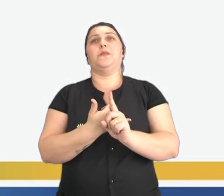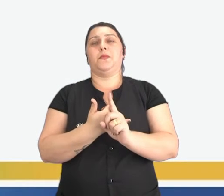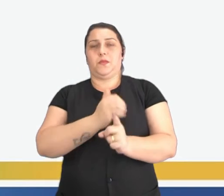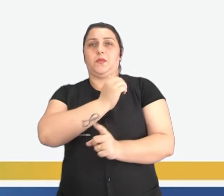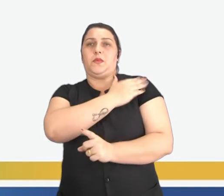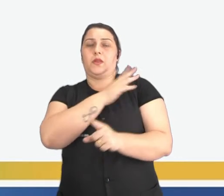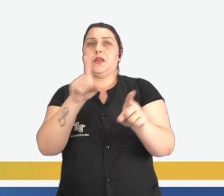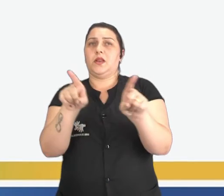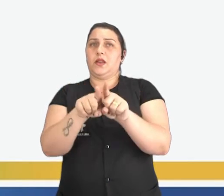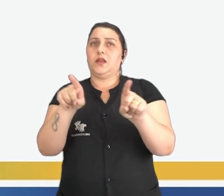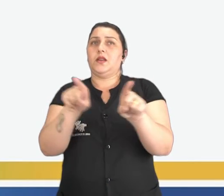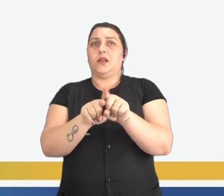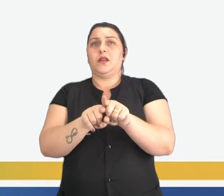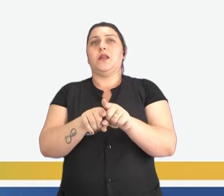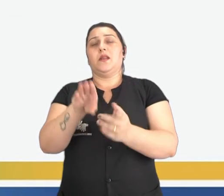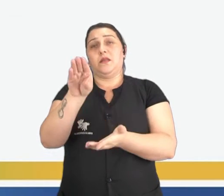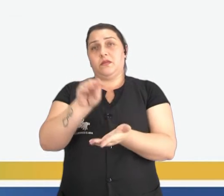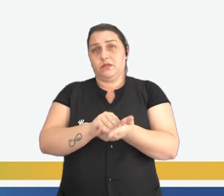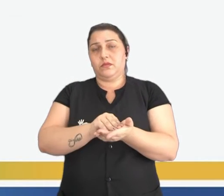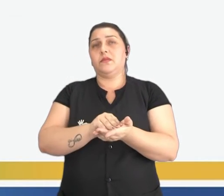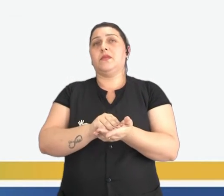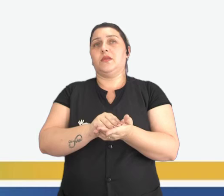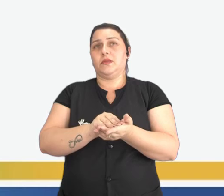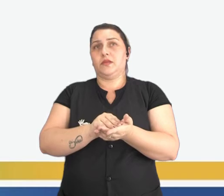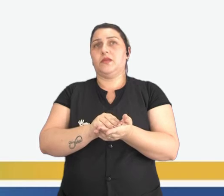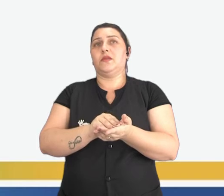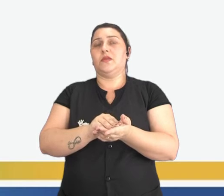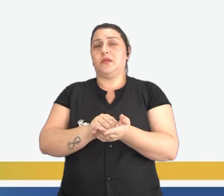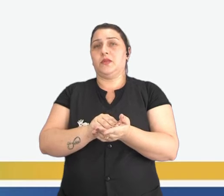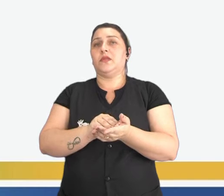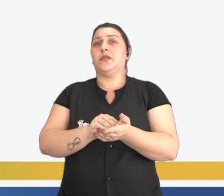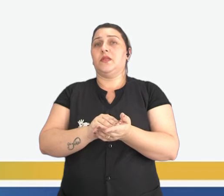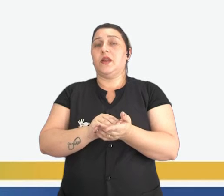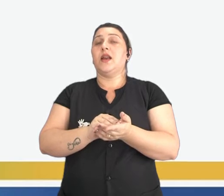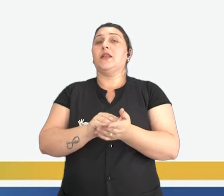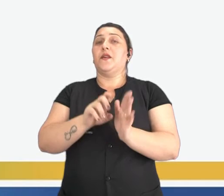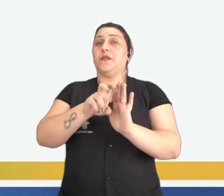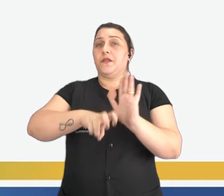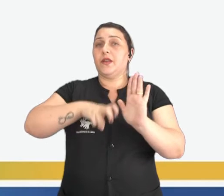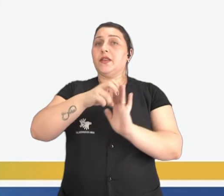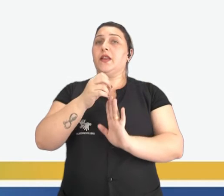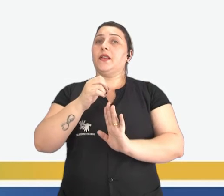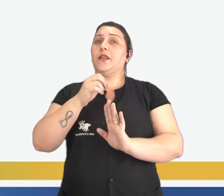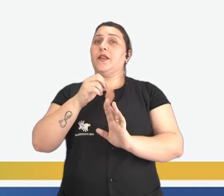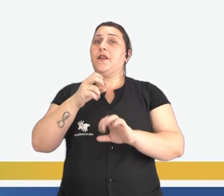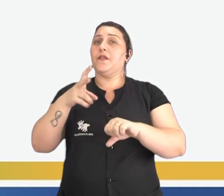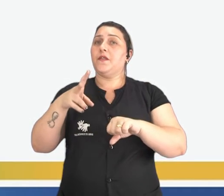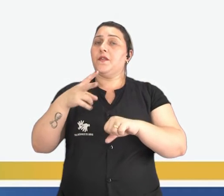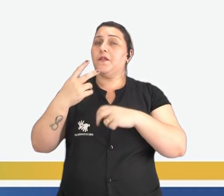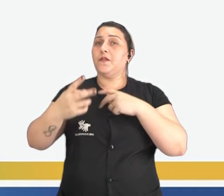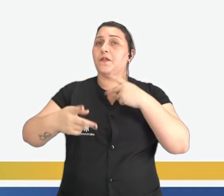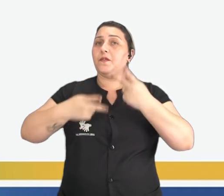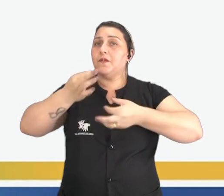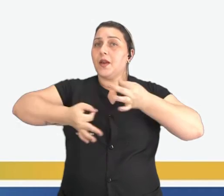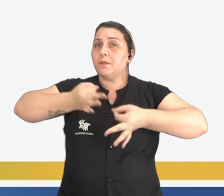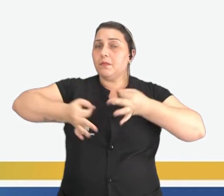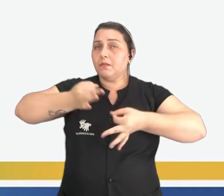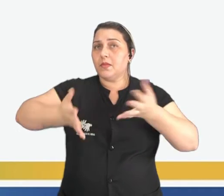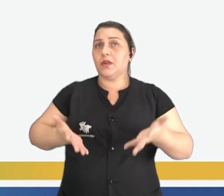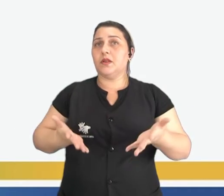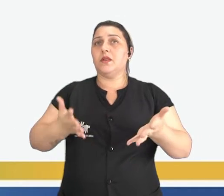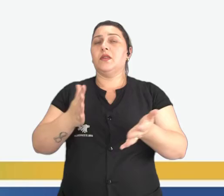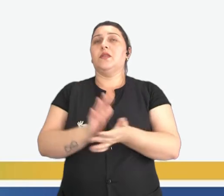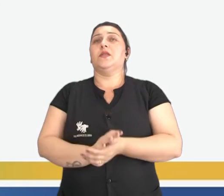preconceito que foram cunhados atualmente para designar as torturas física e verbal contra uma pessoa, seja de